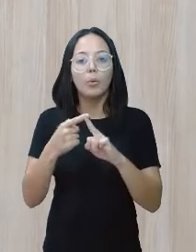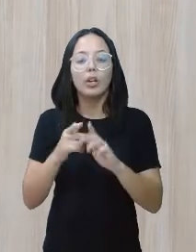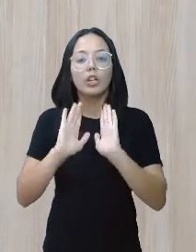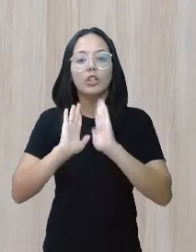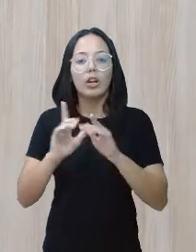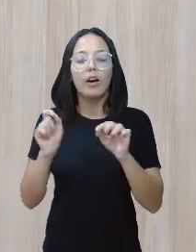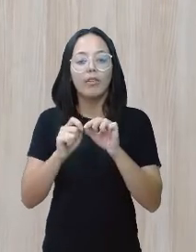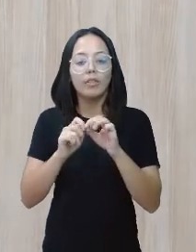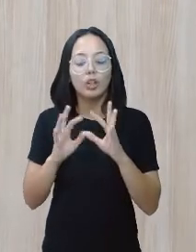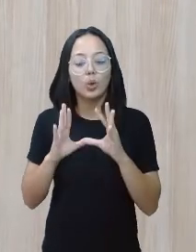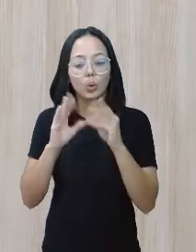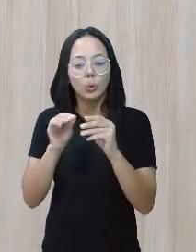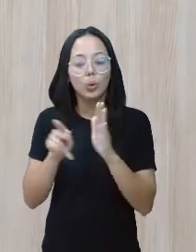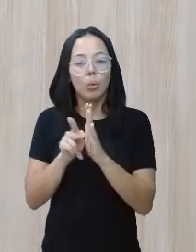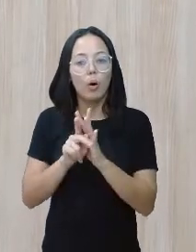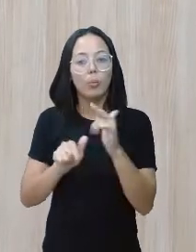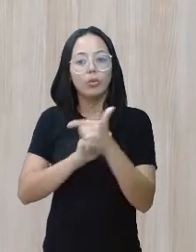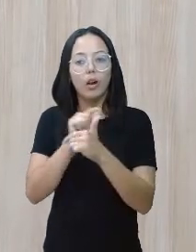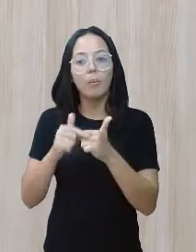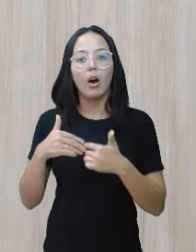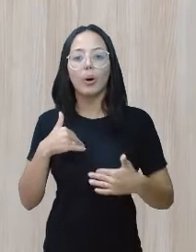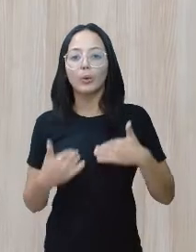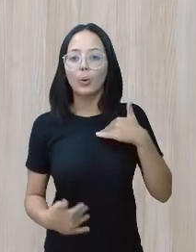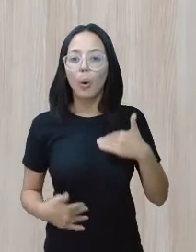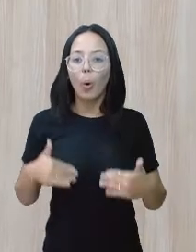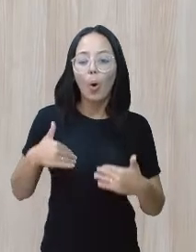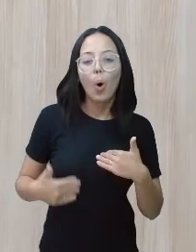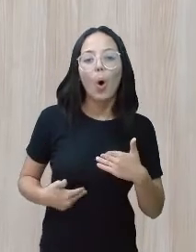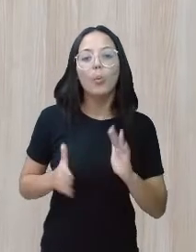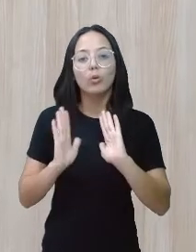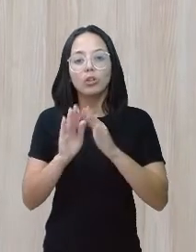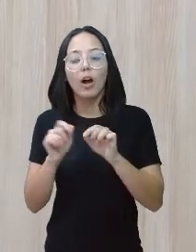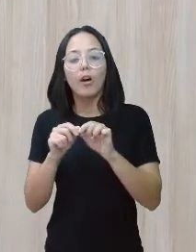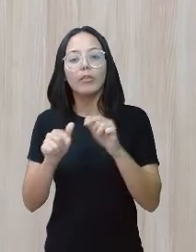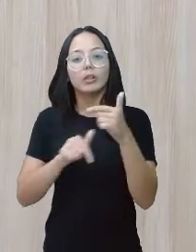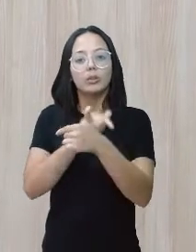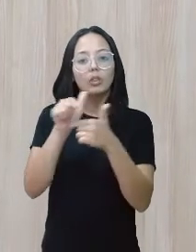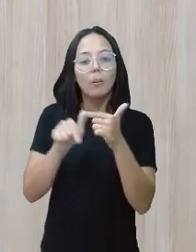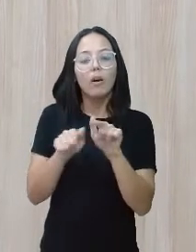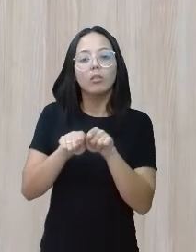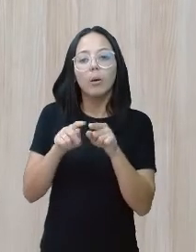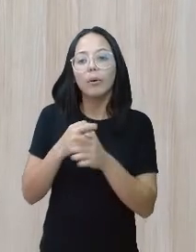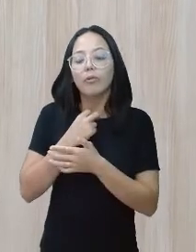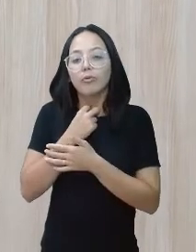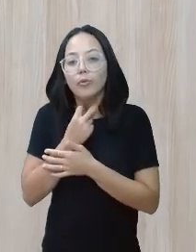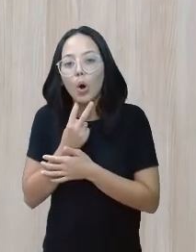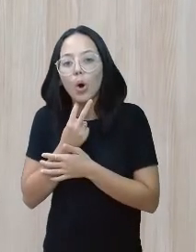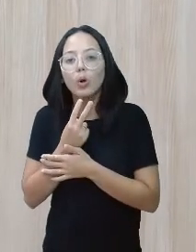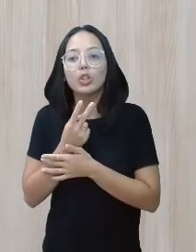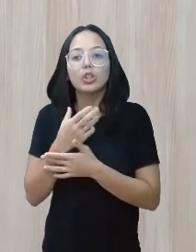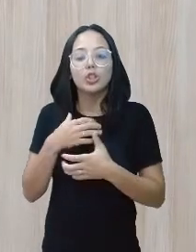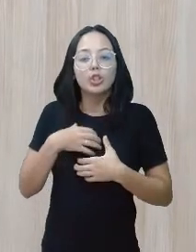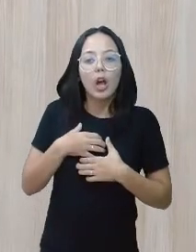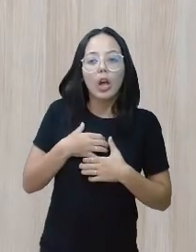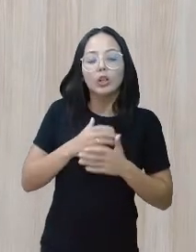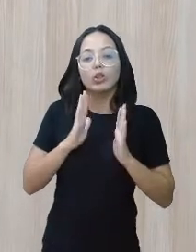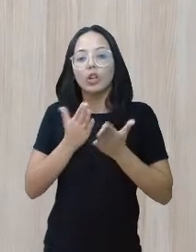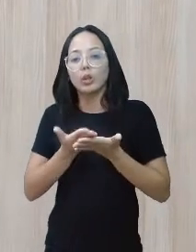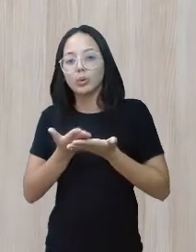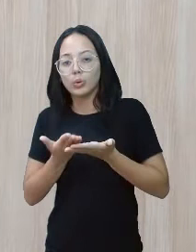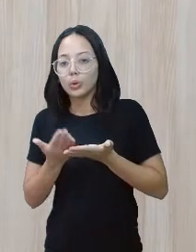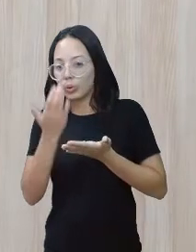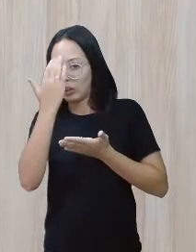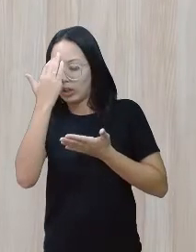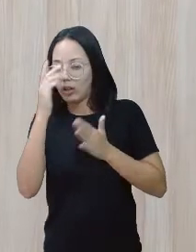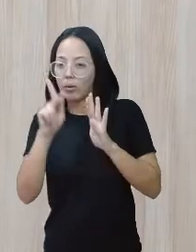ali todo um trabalho de corpo, ele já fez um trabalho de tom de voz, de trejeitos, já estudou